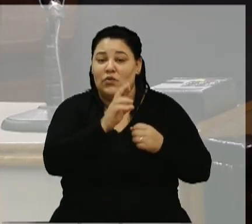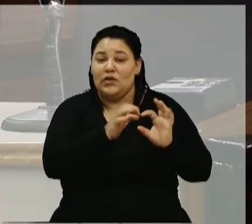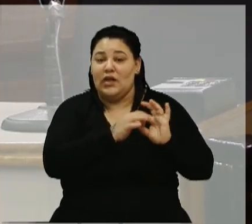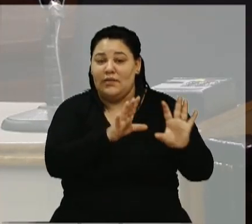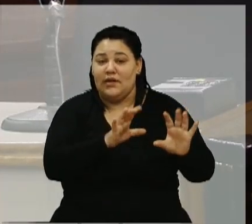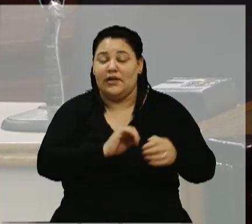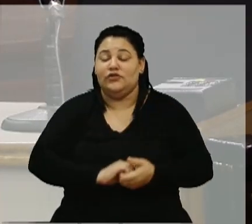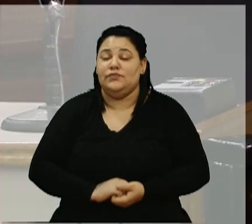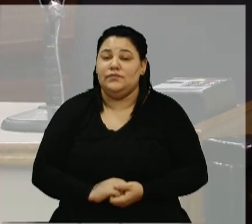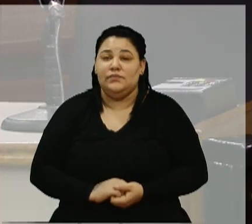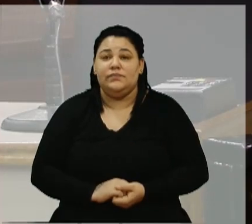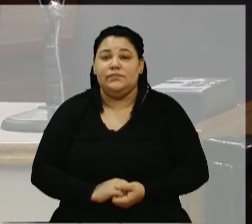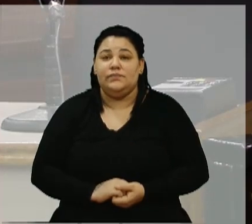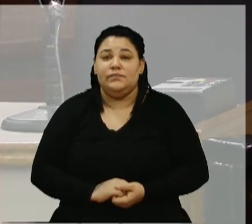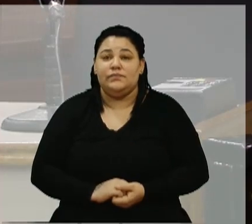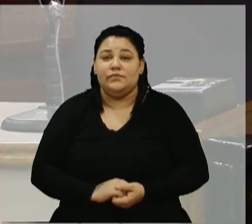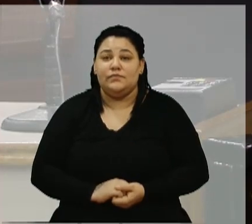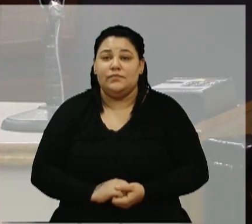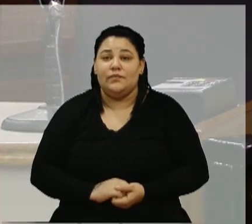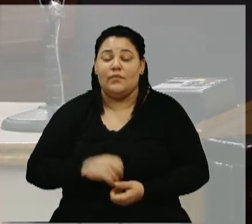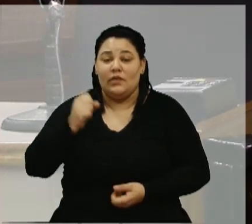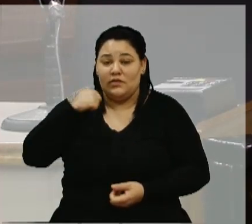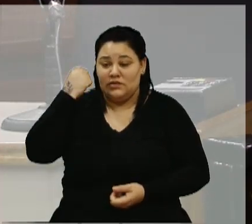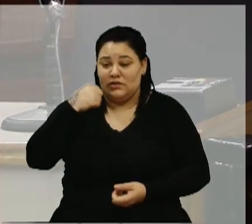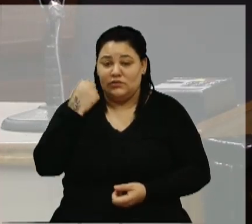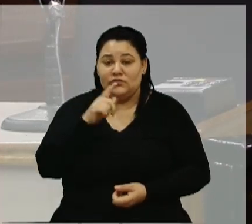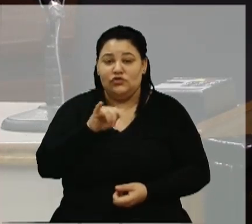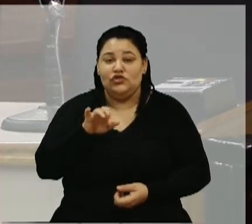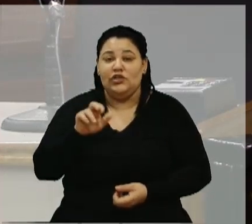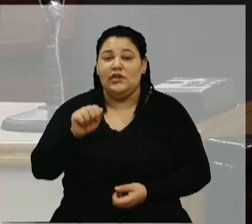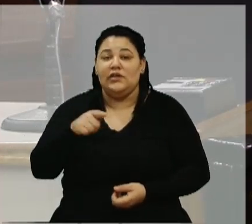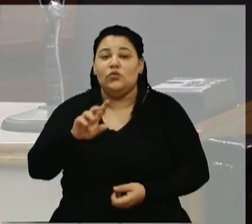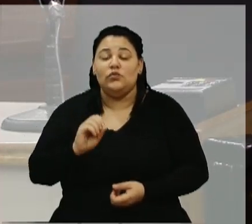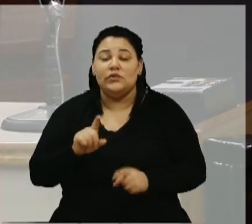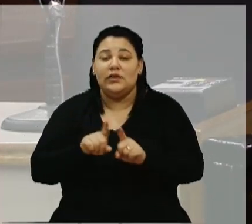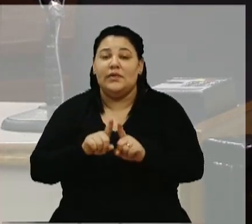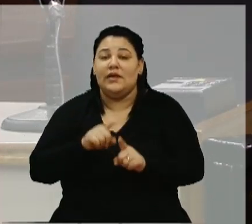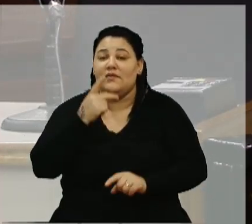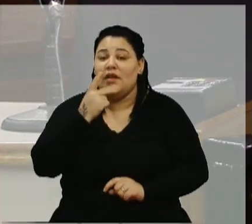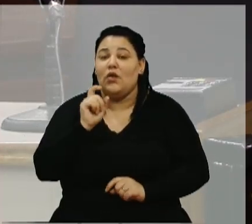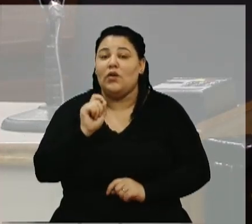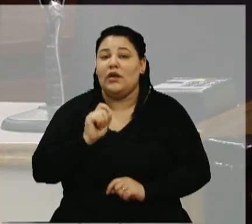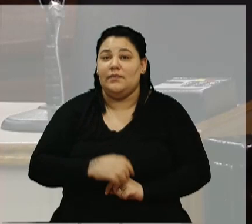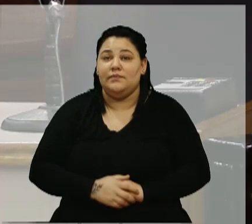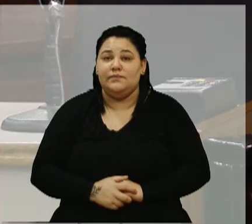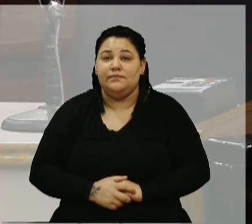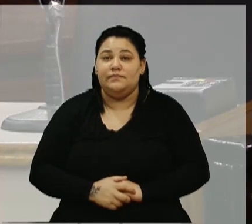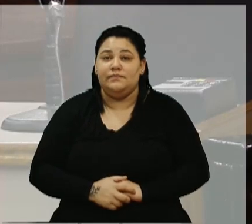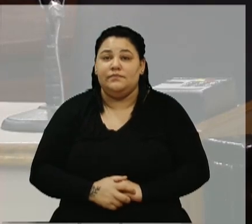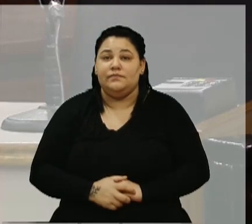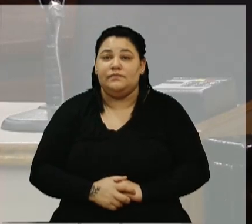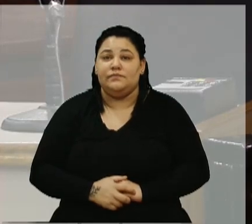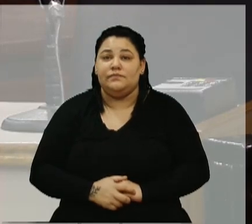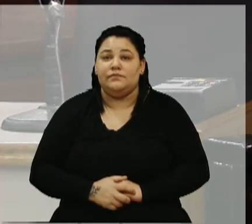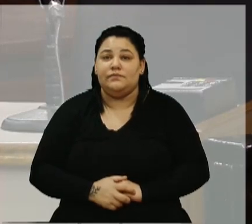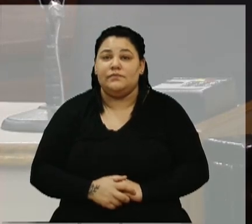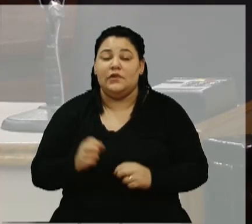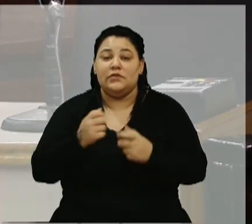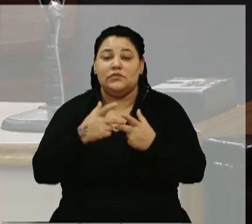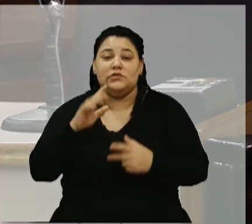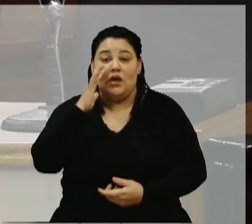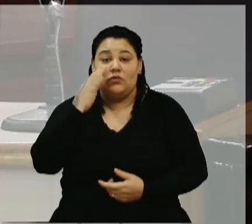liberdade. O senador Girão também citou os casos de Silvinei